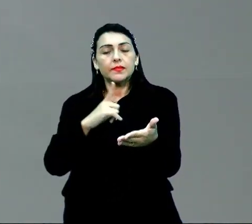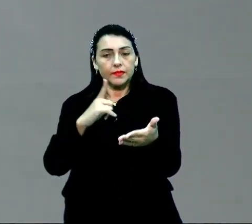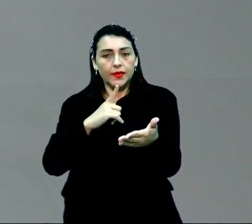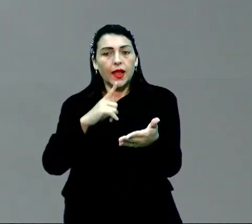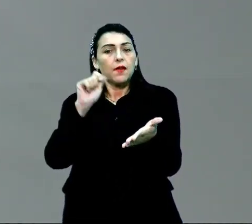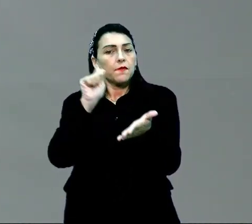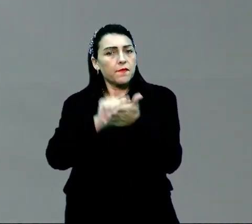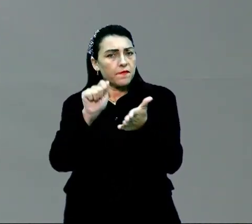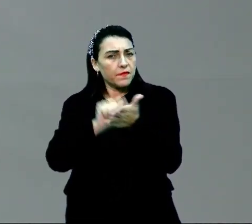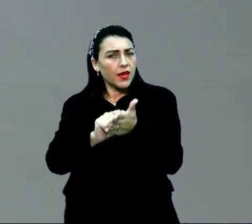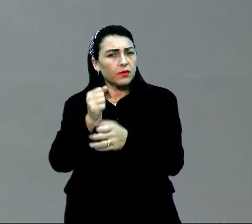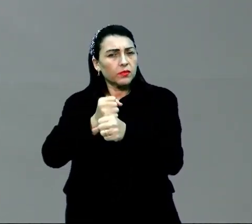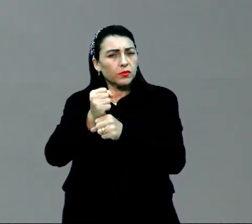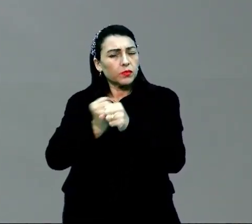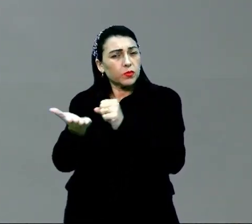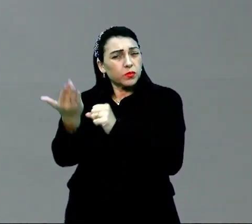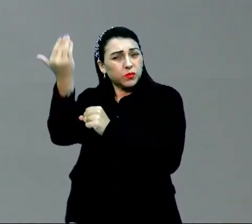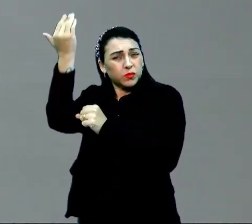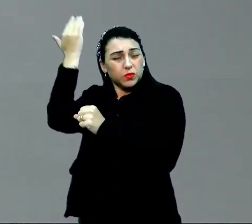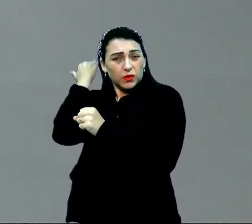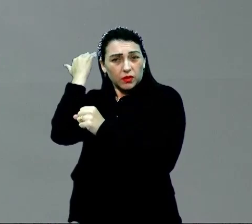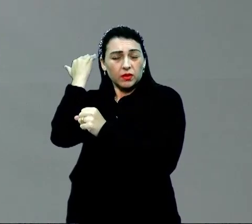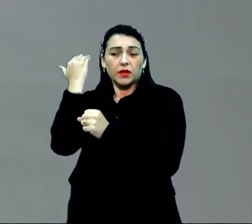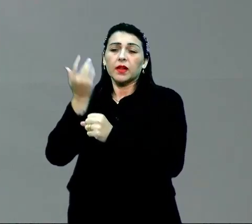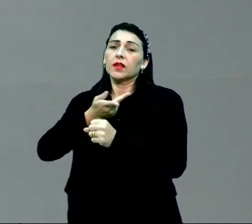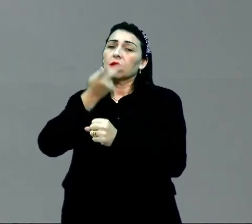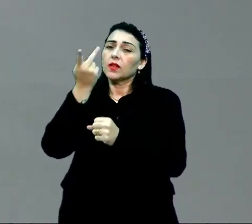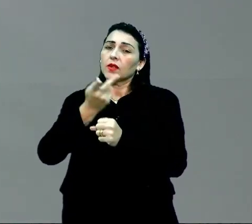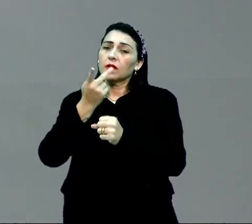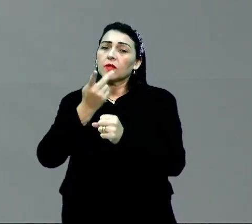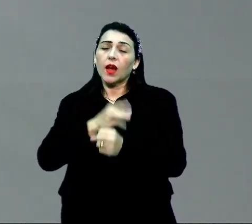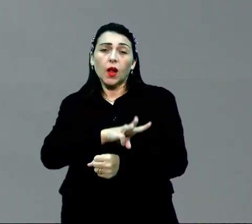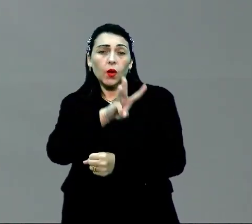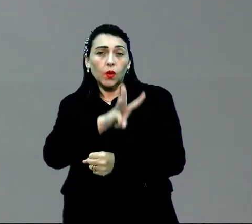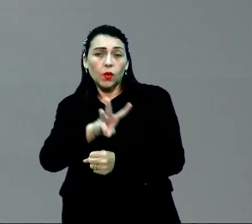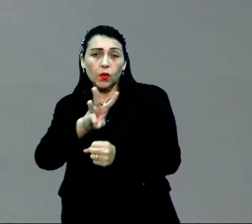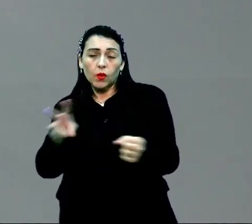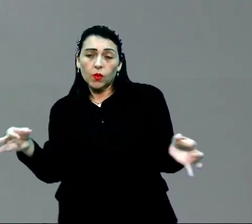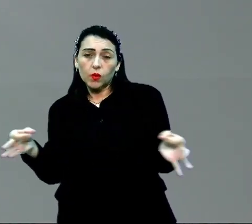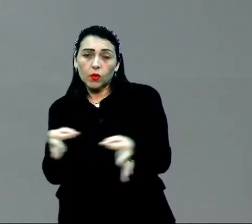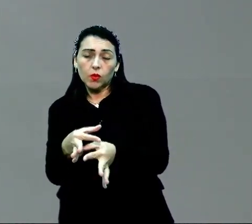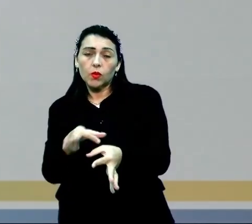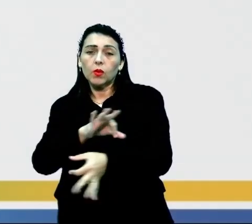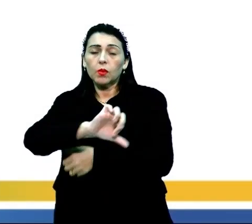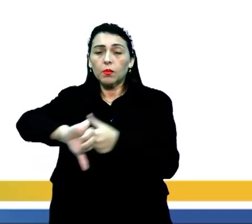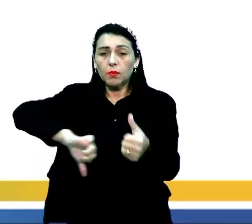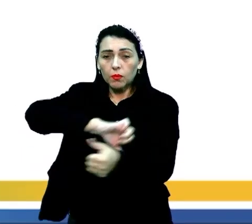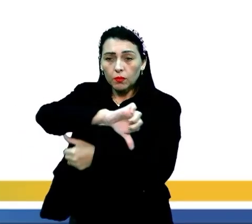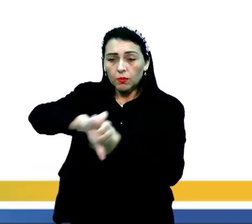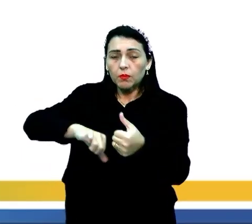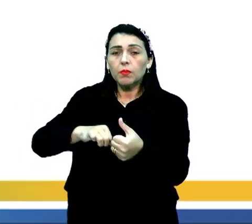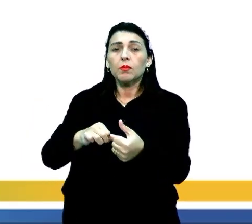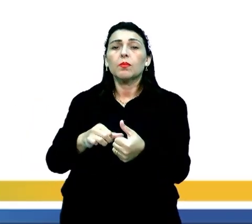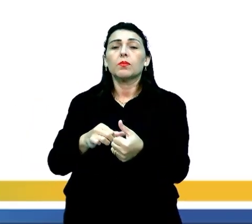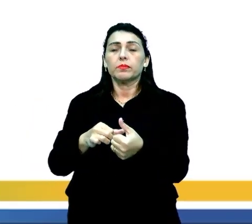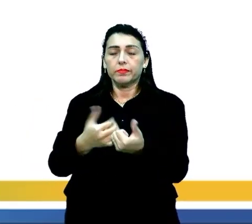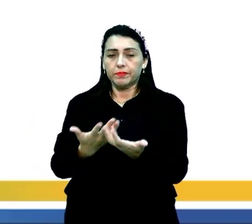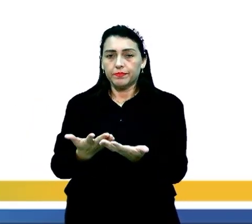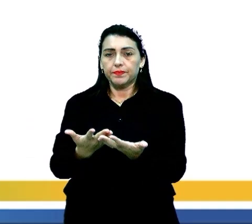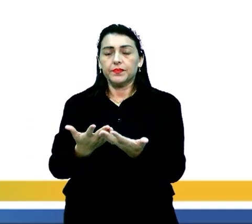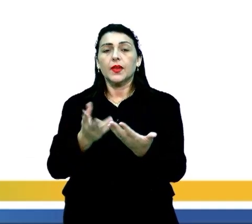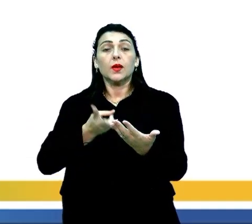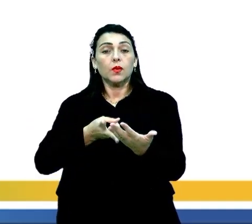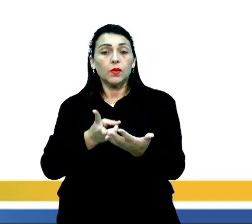foi escrita há não sei quantos anos atrás, e aí ele faz um link com a atualidade. Ele diz, atualmente... Aí